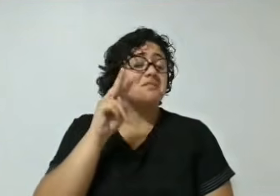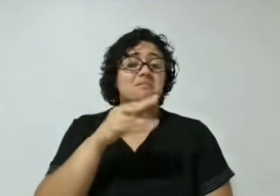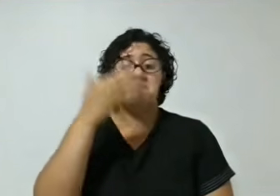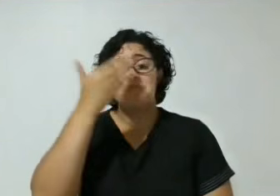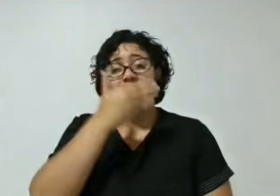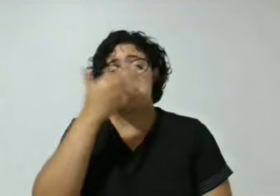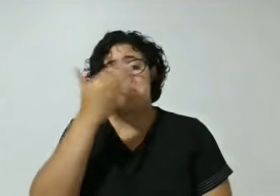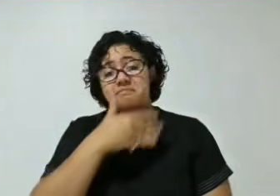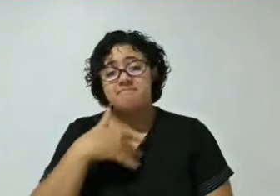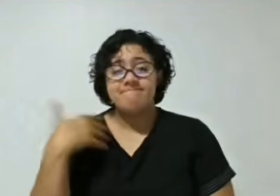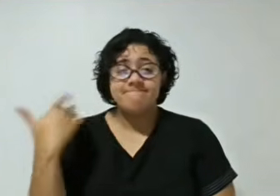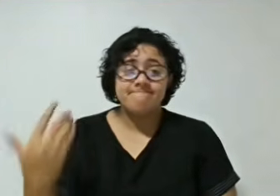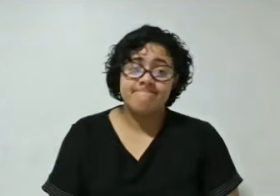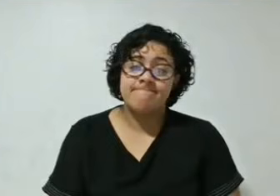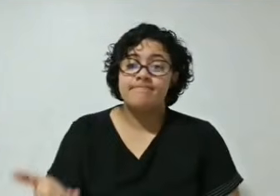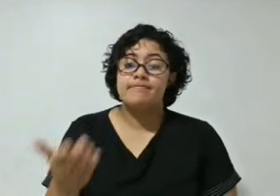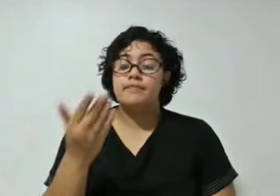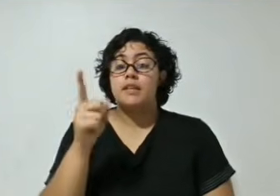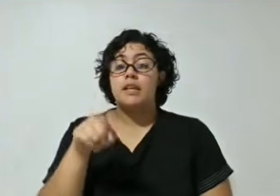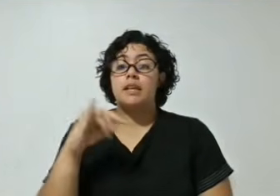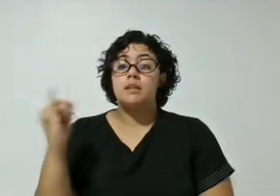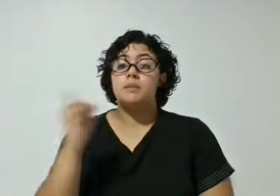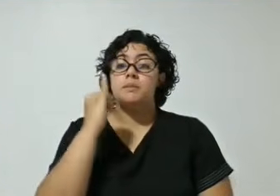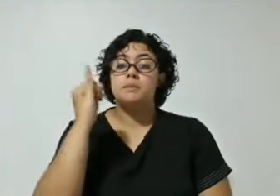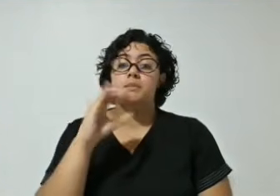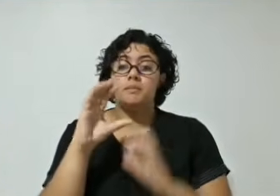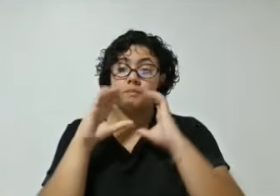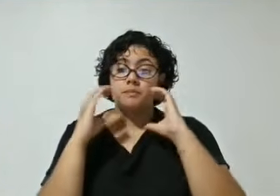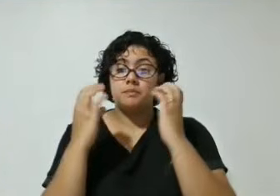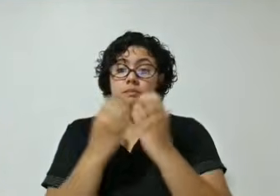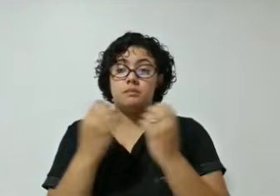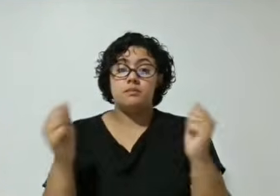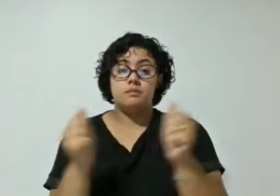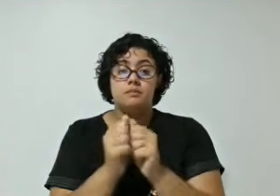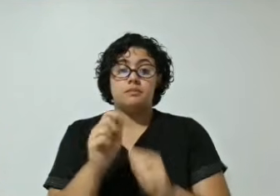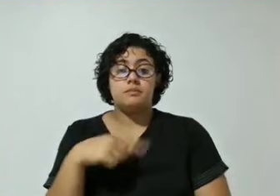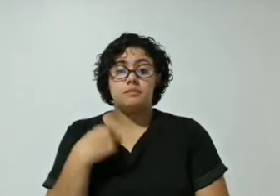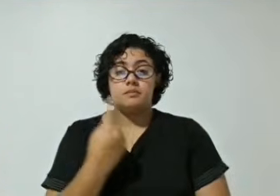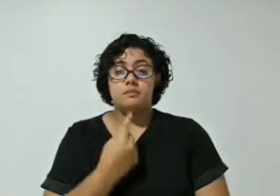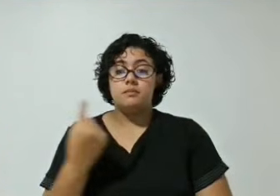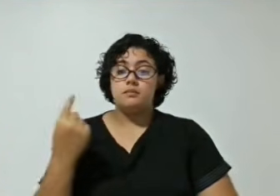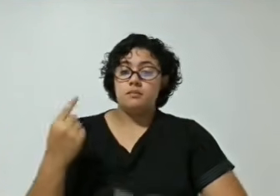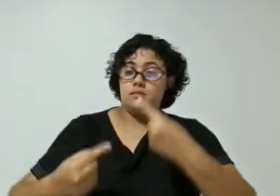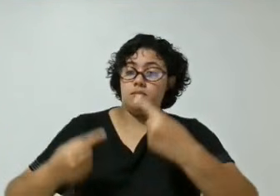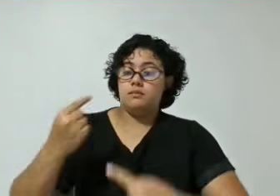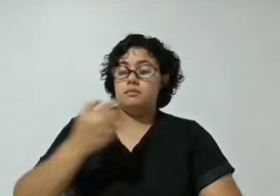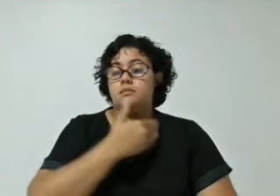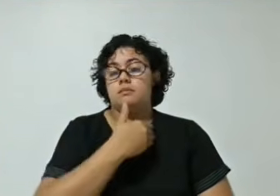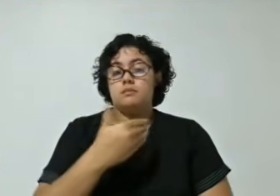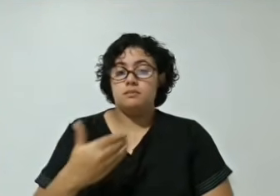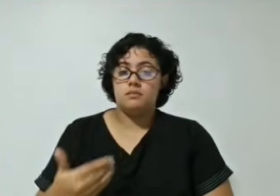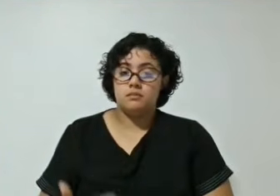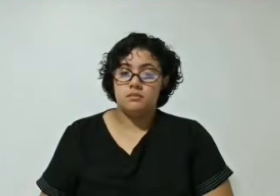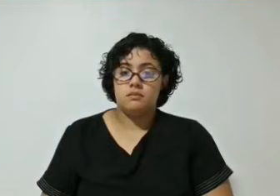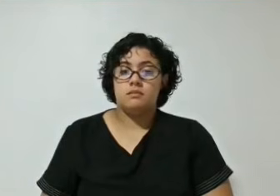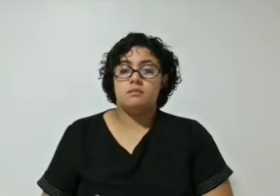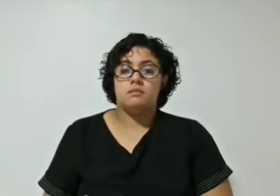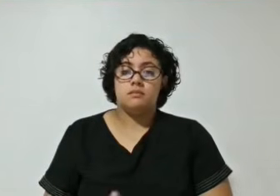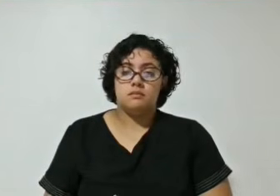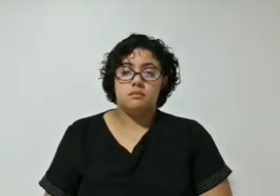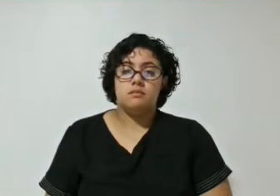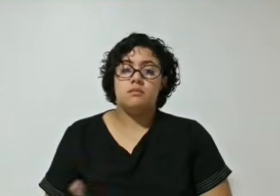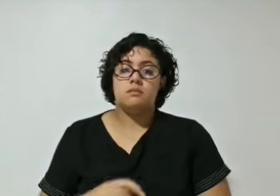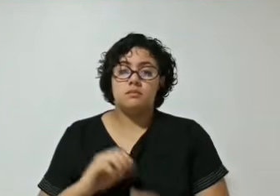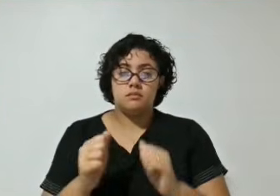é importante que a comunidade esteja junto com a gente. A política pública, ela se faz com servidores,